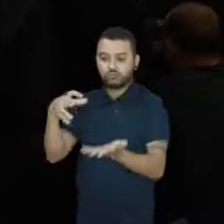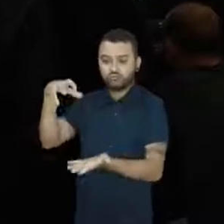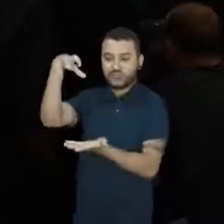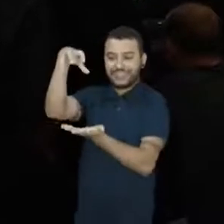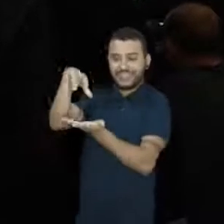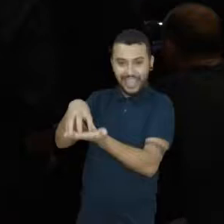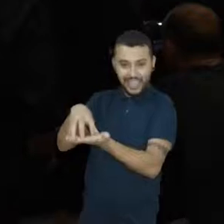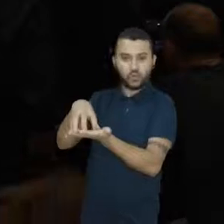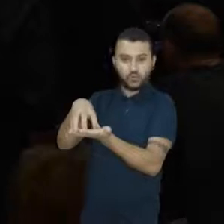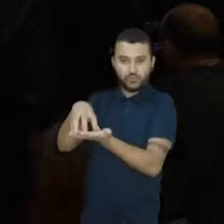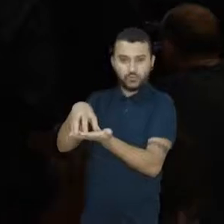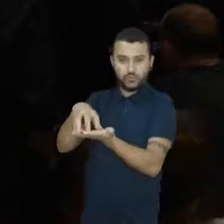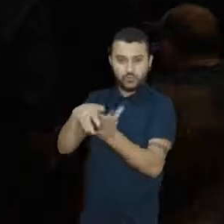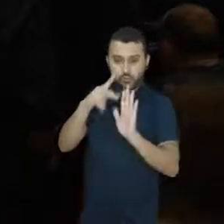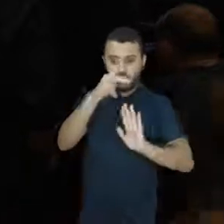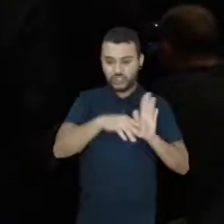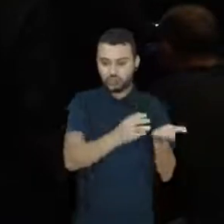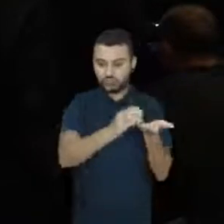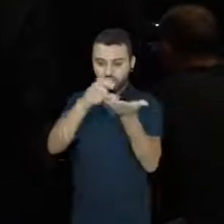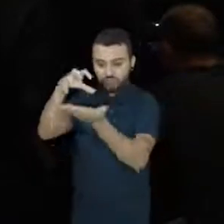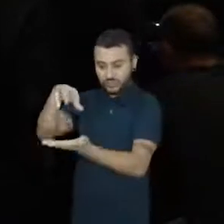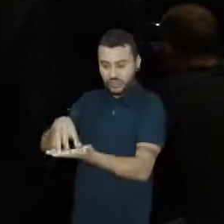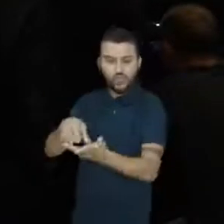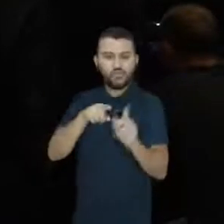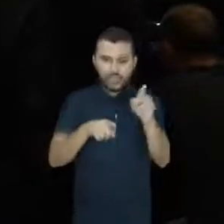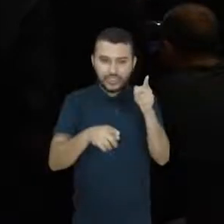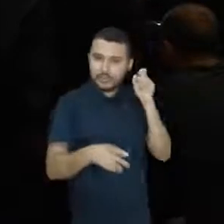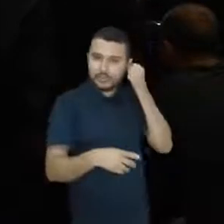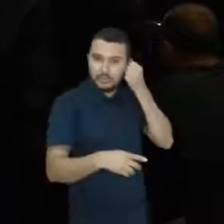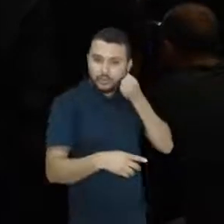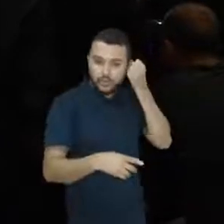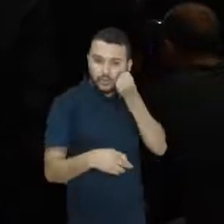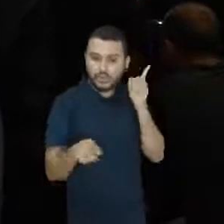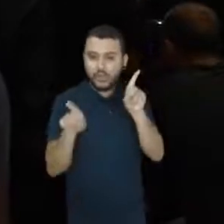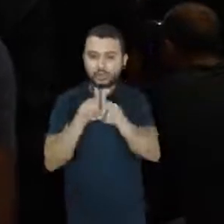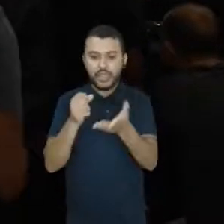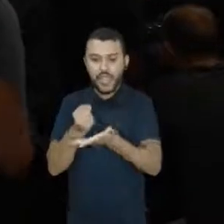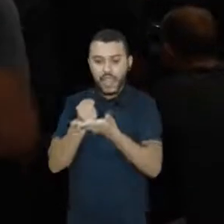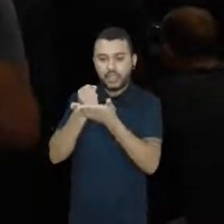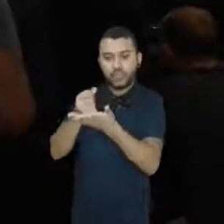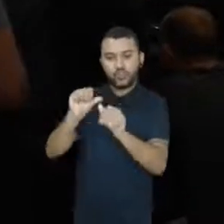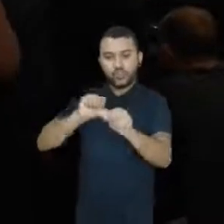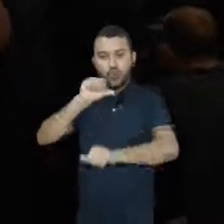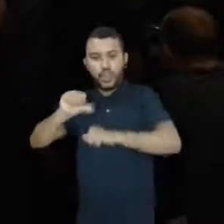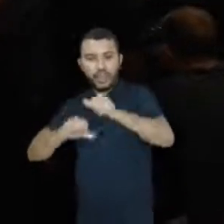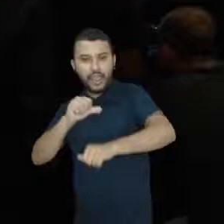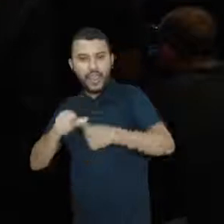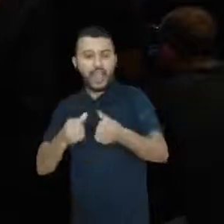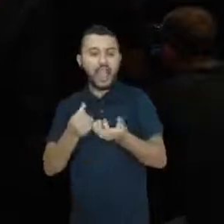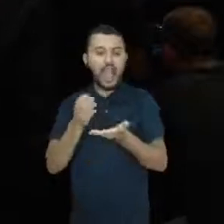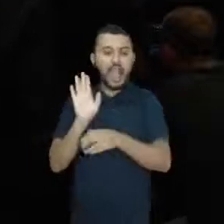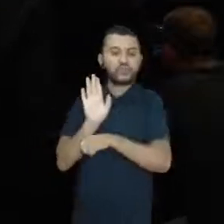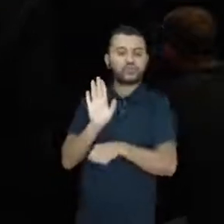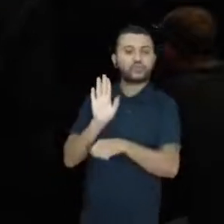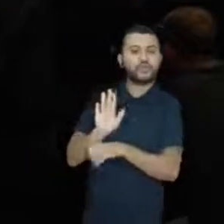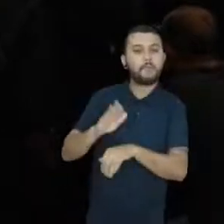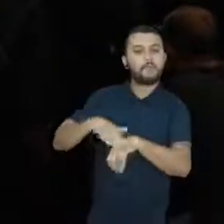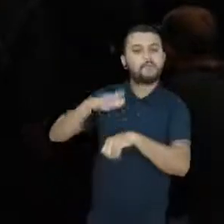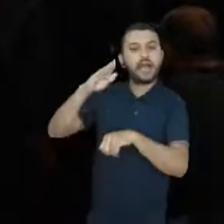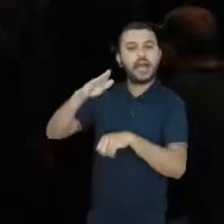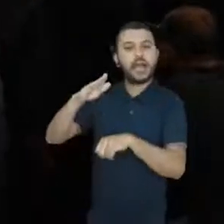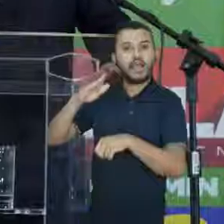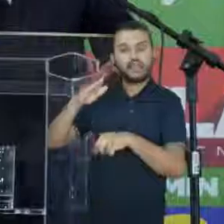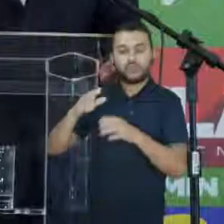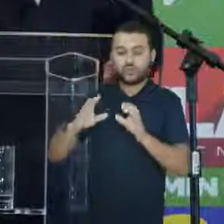senhora se colocaria também para ajudar a fazer essa reforma, enfim, o que for necessário para levar o governo do PT mais ao centro.